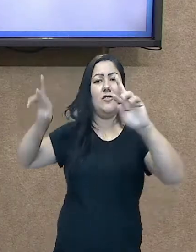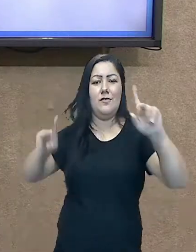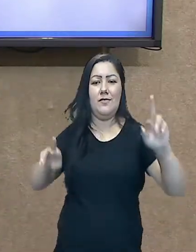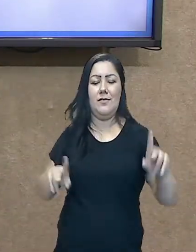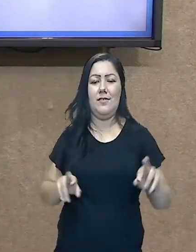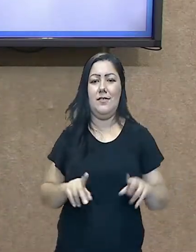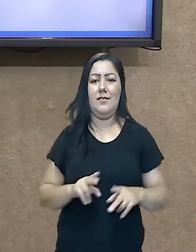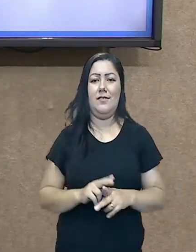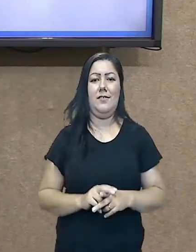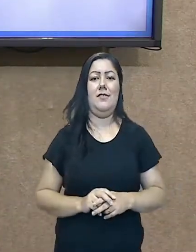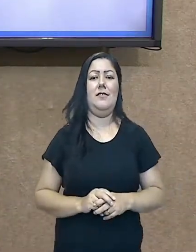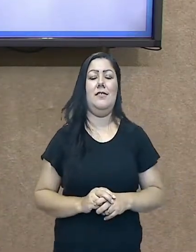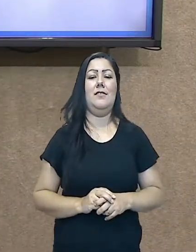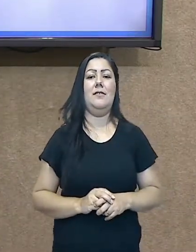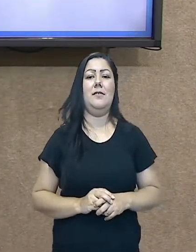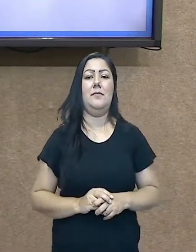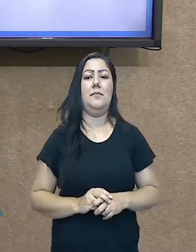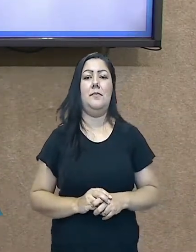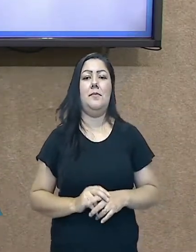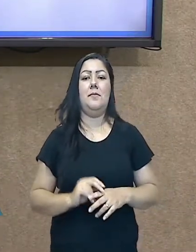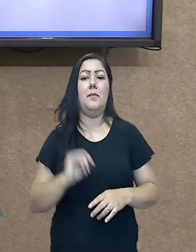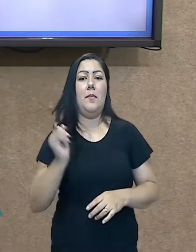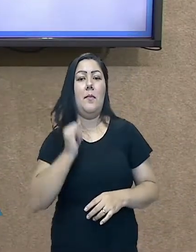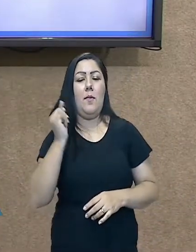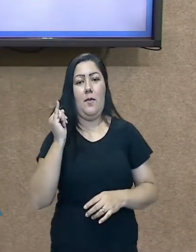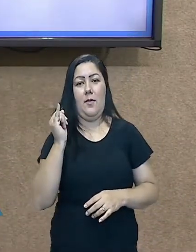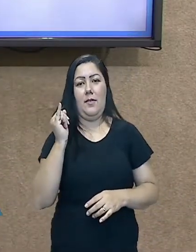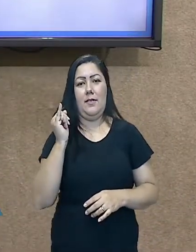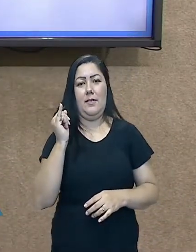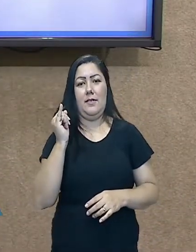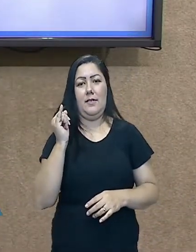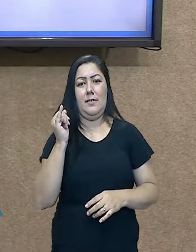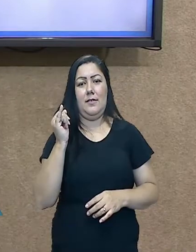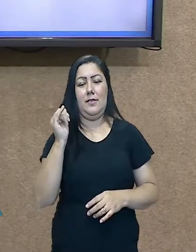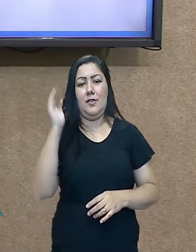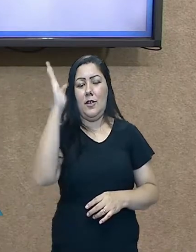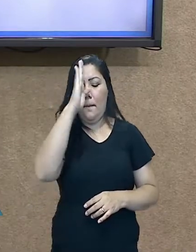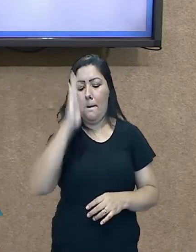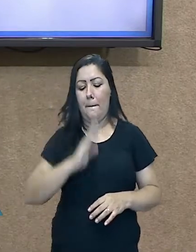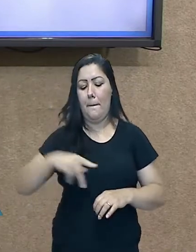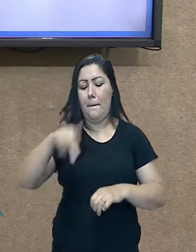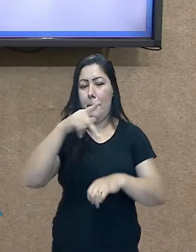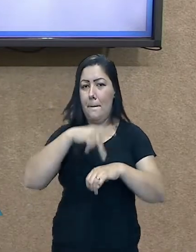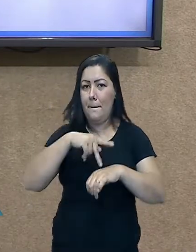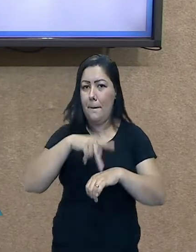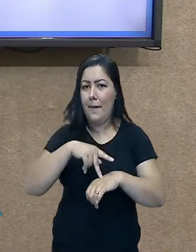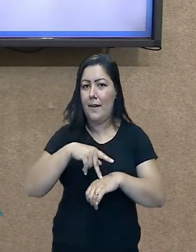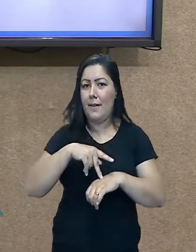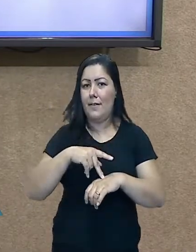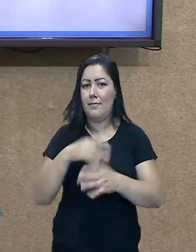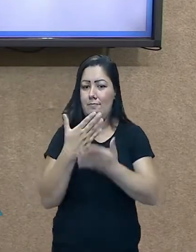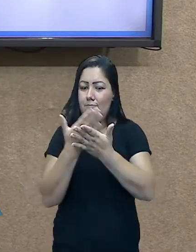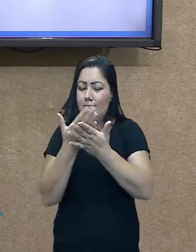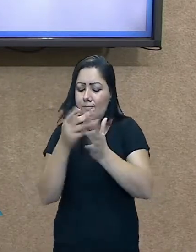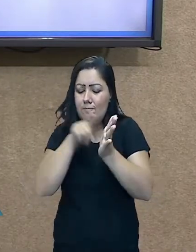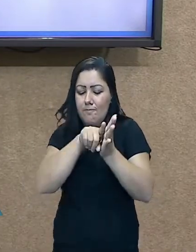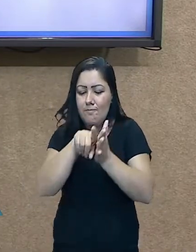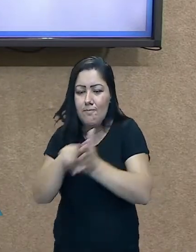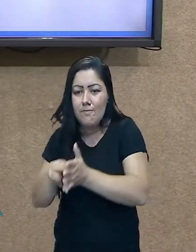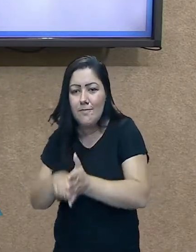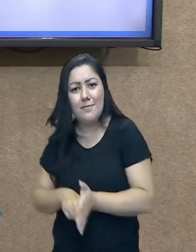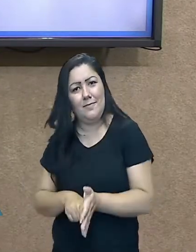isso que é importante estudar esse país, procurar conhecer esse território e como ele foi